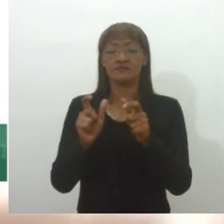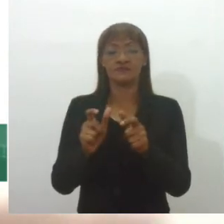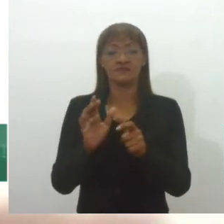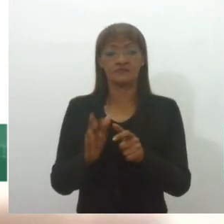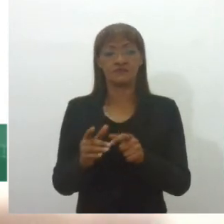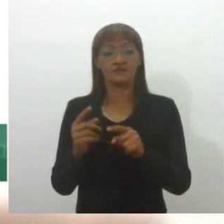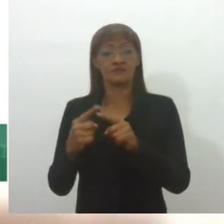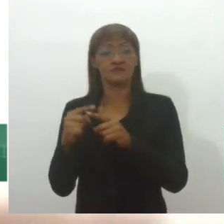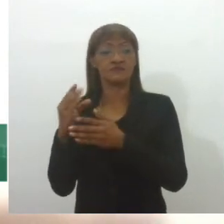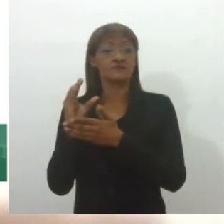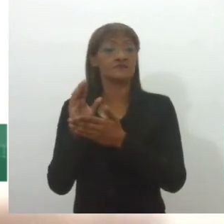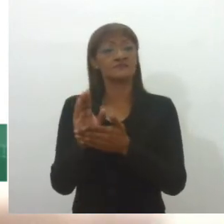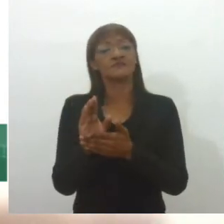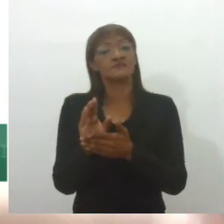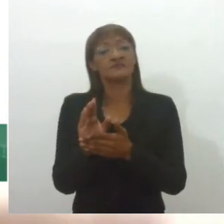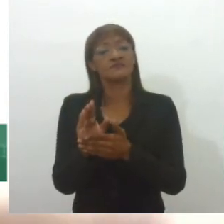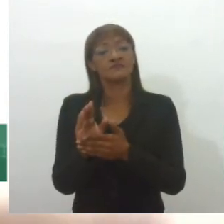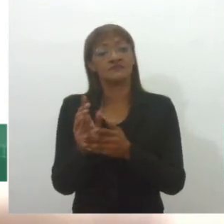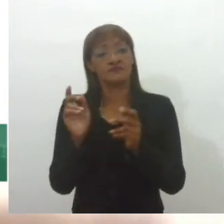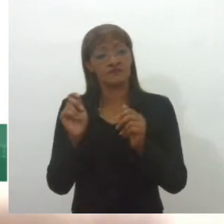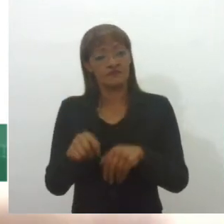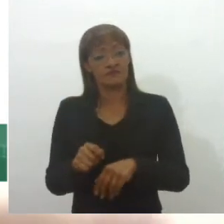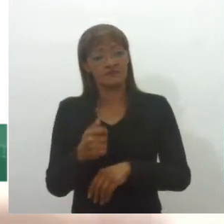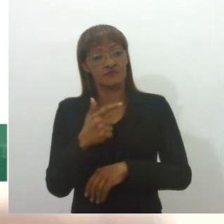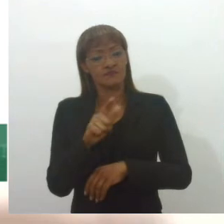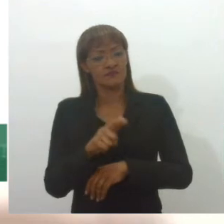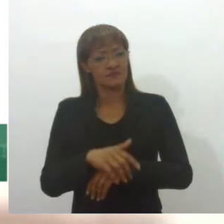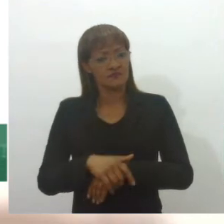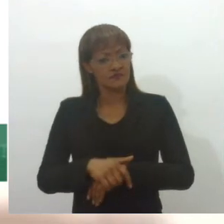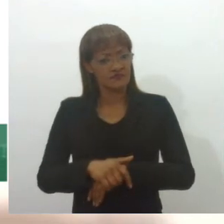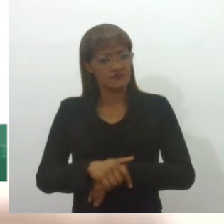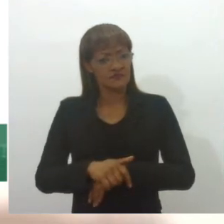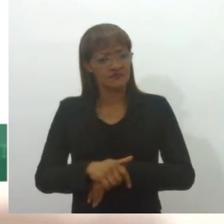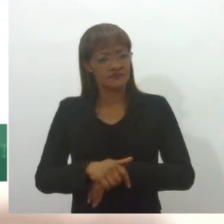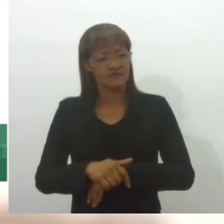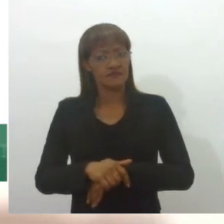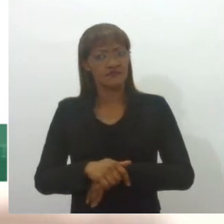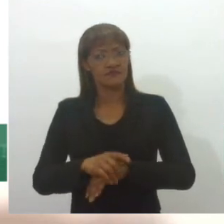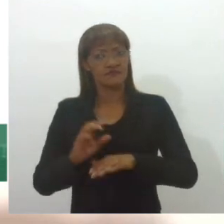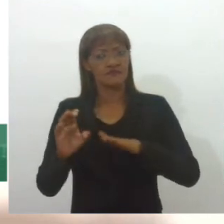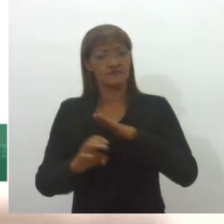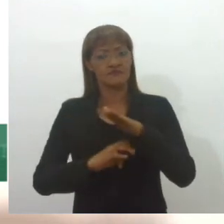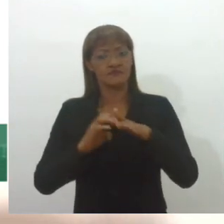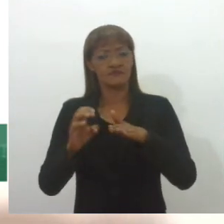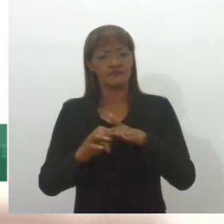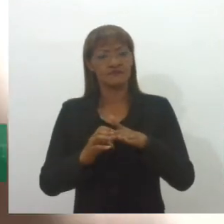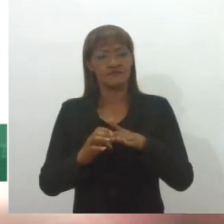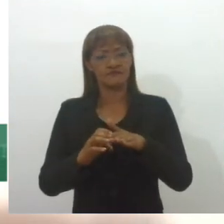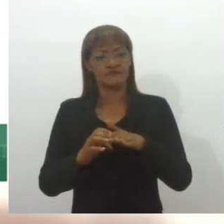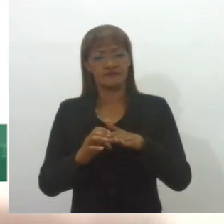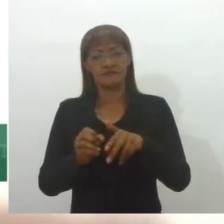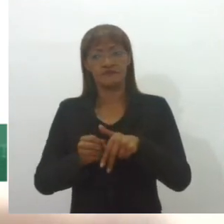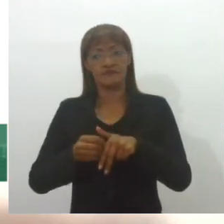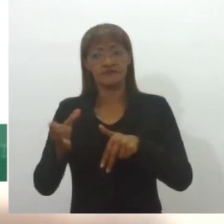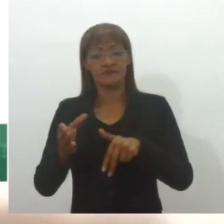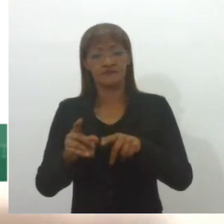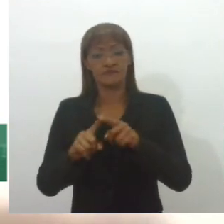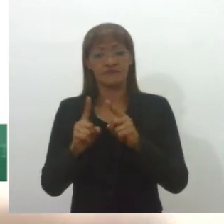desse iria para precatório e aí demoraria mais para a empresa usufruir desse valor. Mas como a gente está